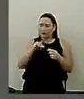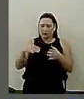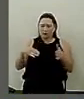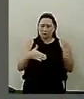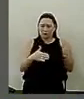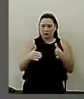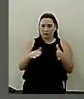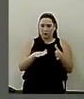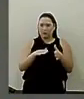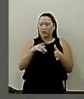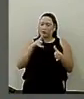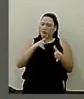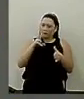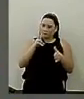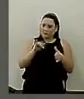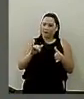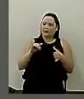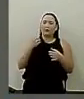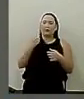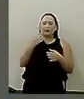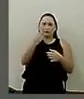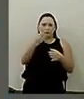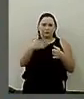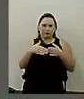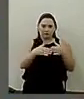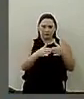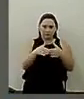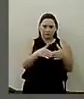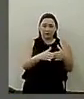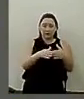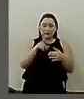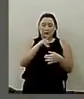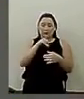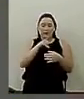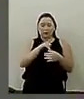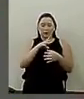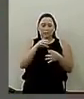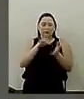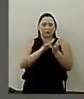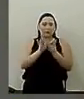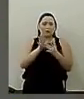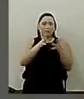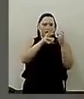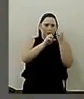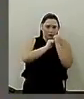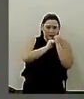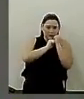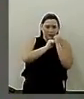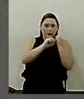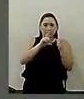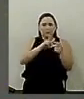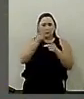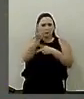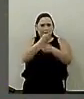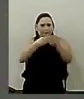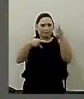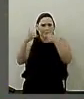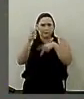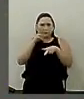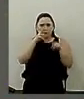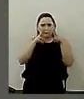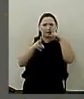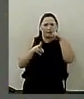lago, e partiram. Enquanto navegavam, ele adormeceu. E sobreveio uma tempestade